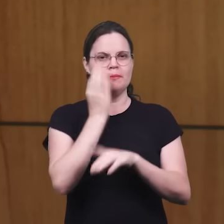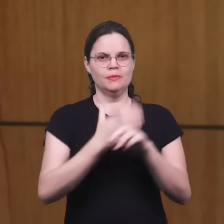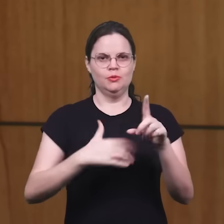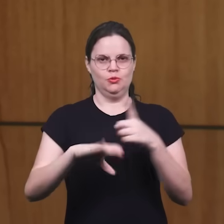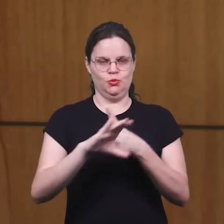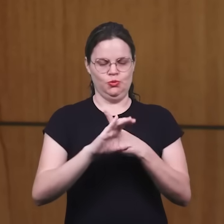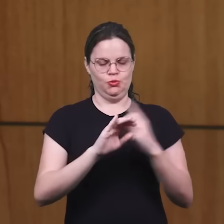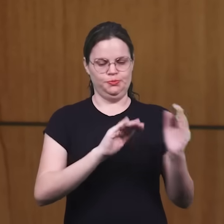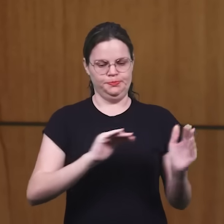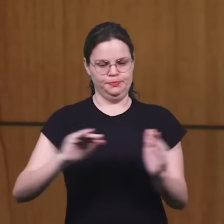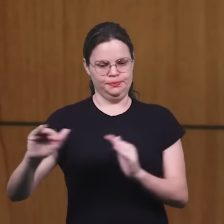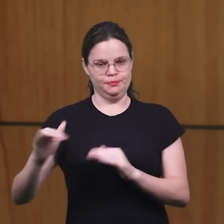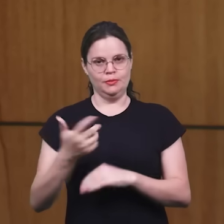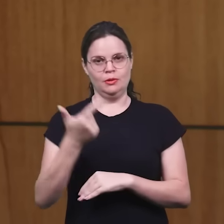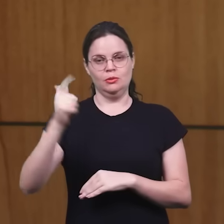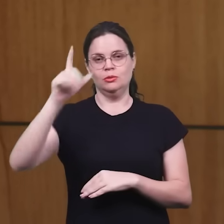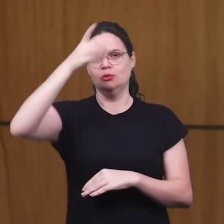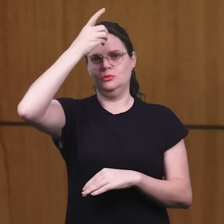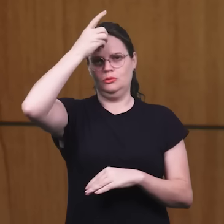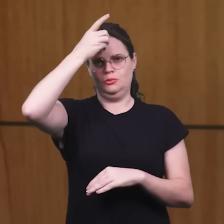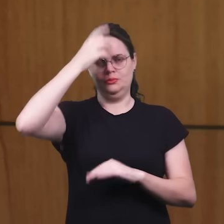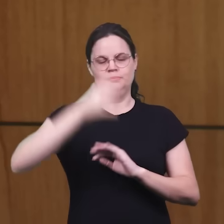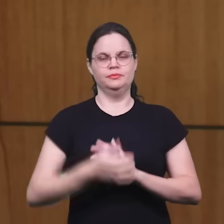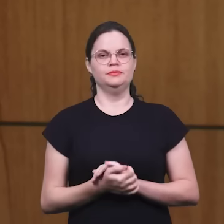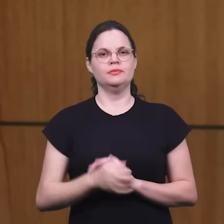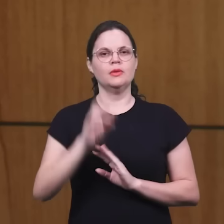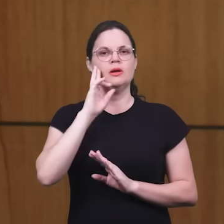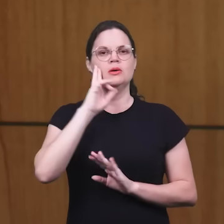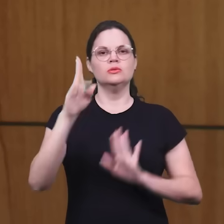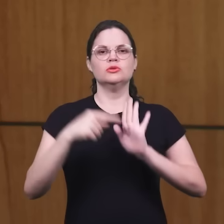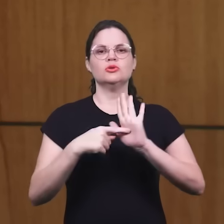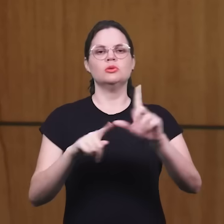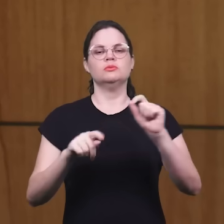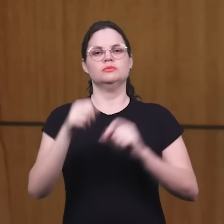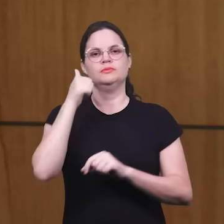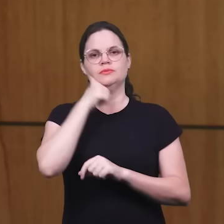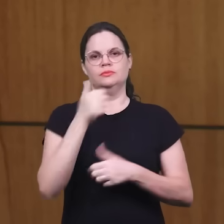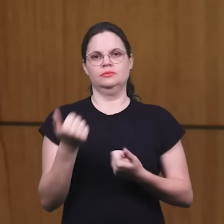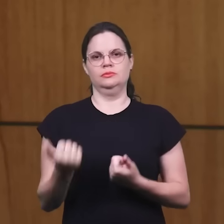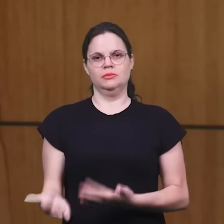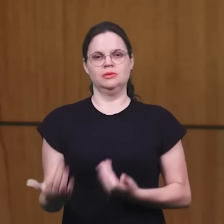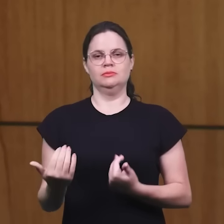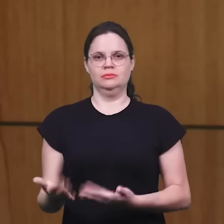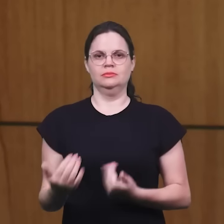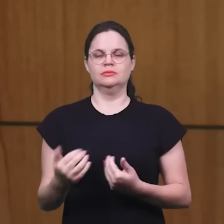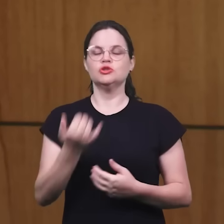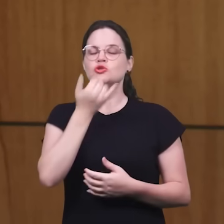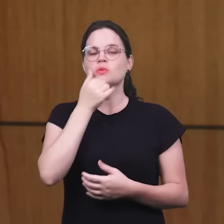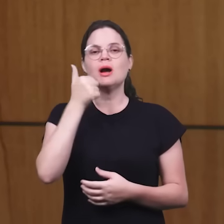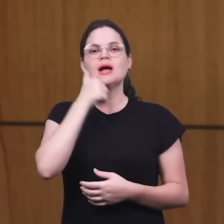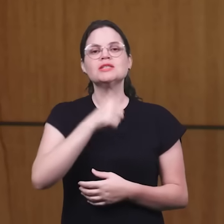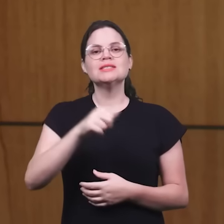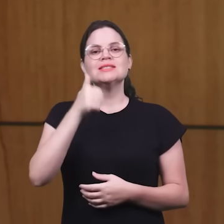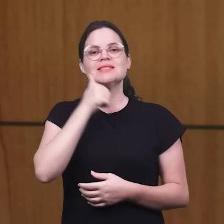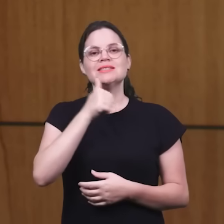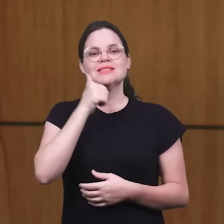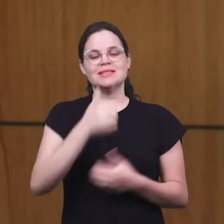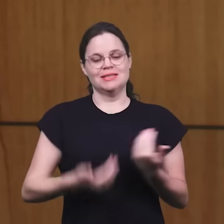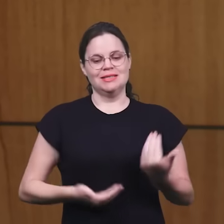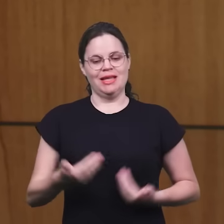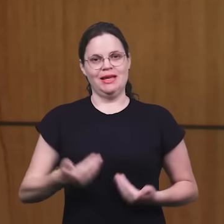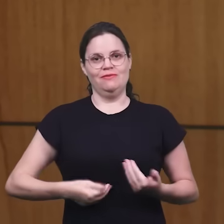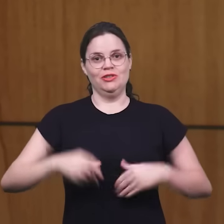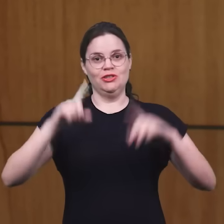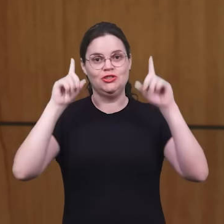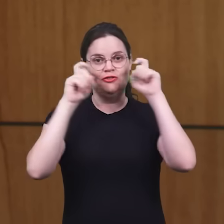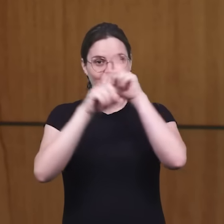presenciais. O Senhor revelou uma serva que está passando por dias difíceis, pois o seu pai,